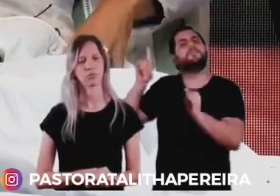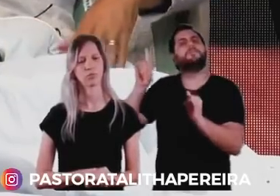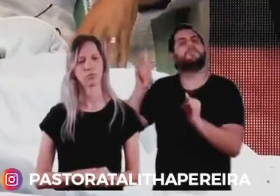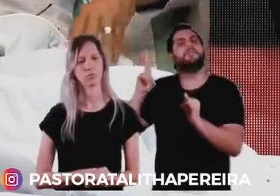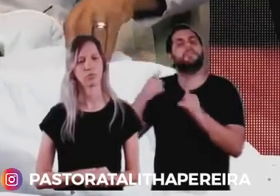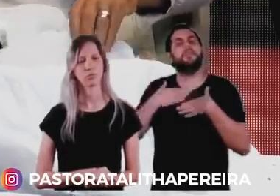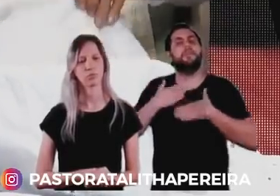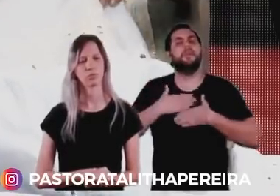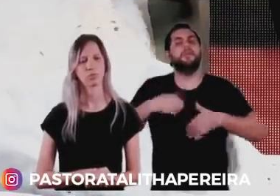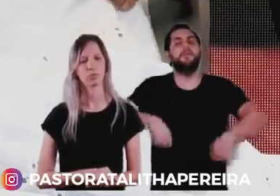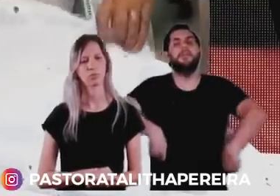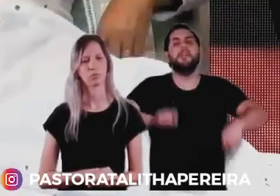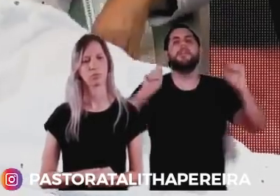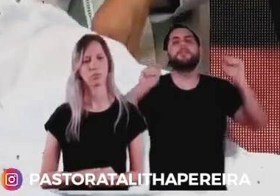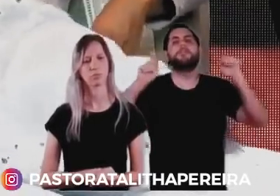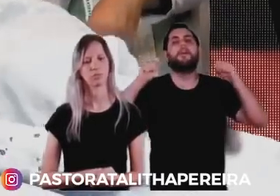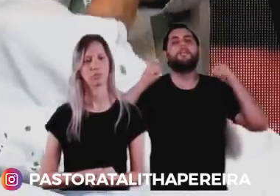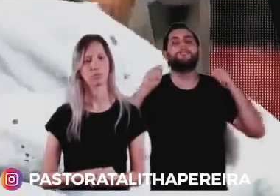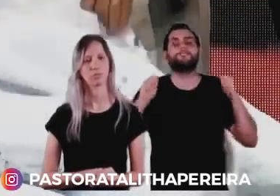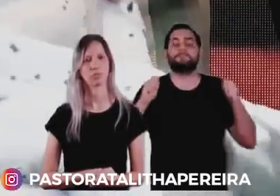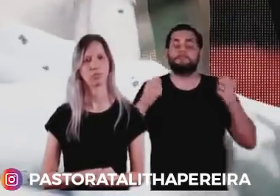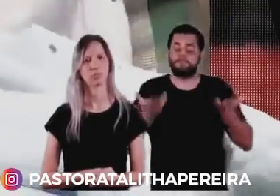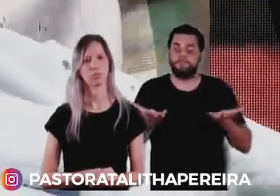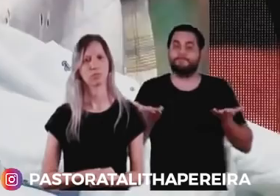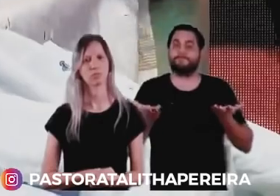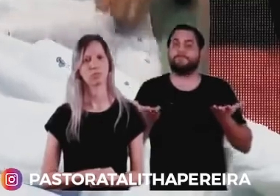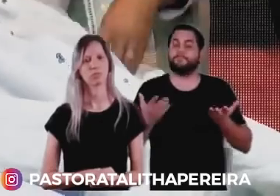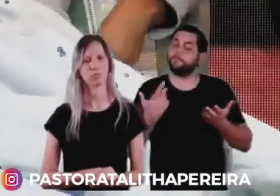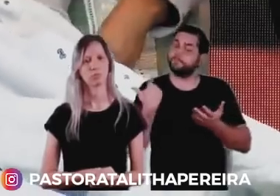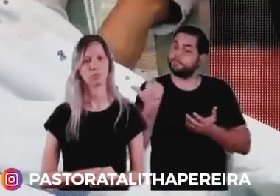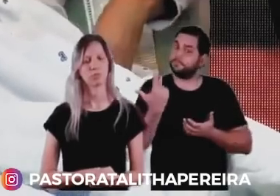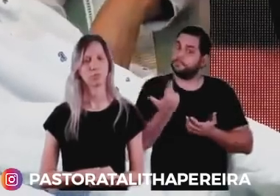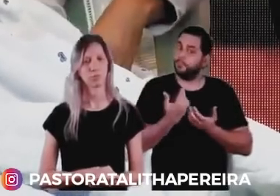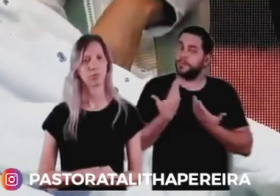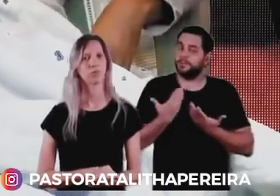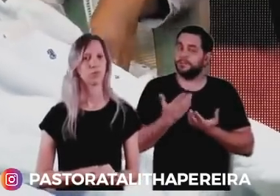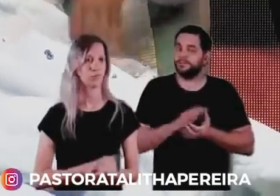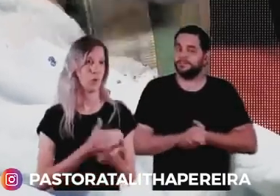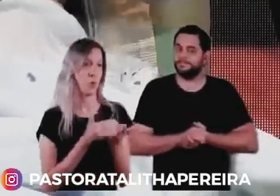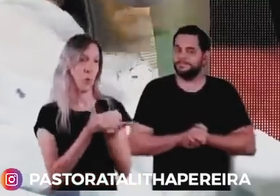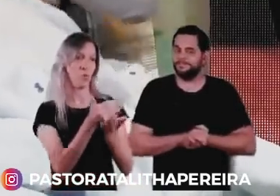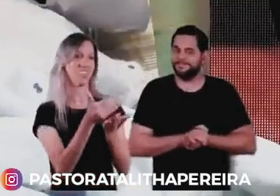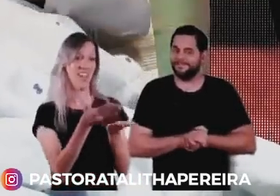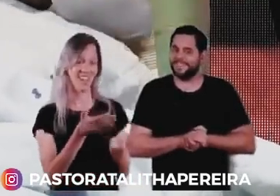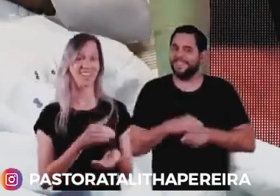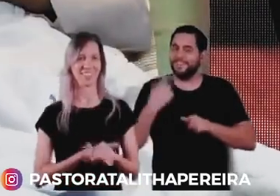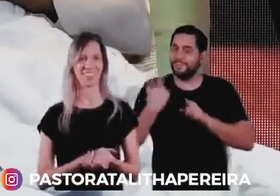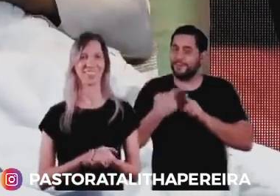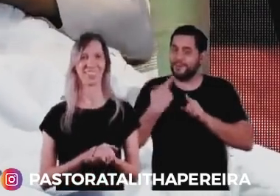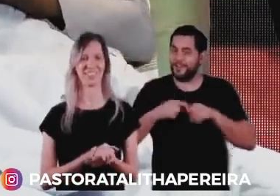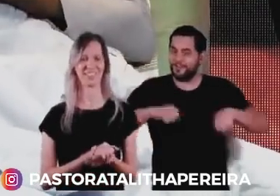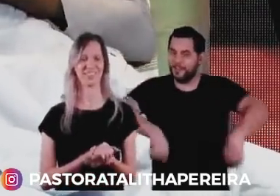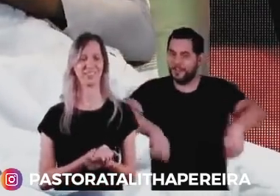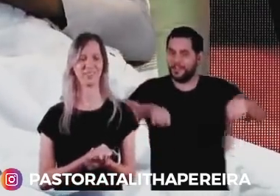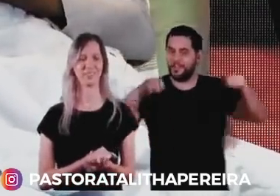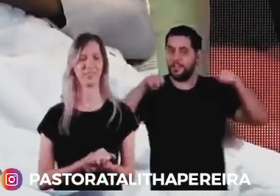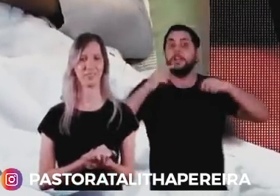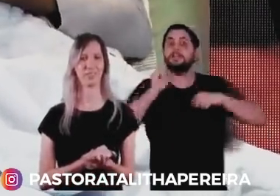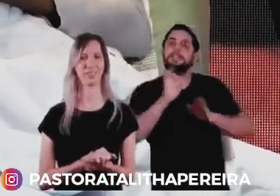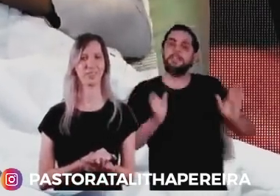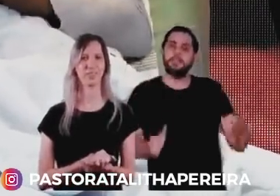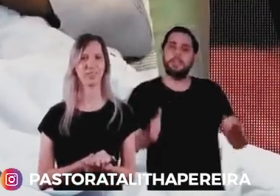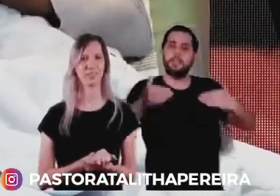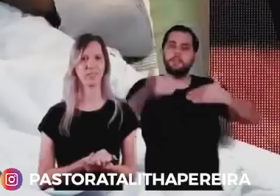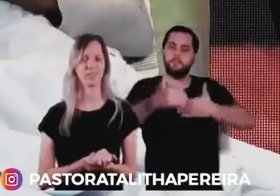nossos lençóis? Eita! Nós entre os lençóis. Vai começar. Porque se nas quatro